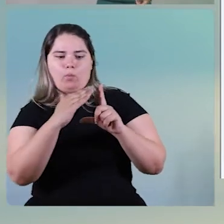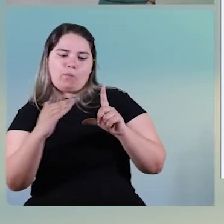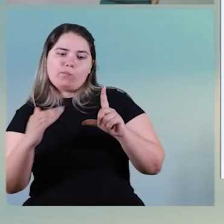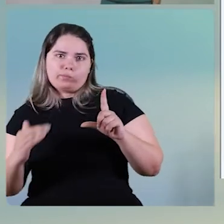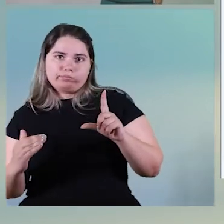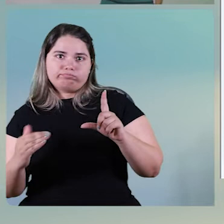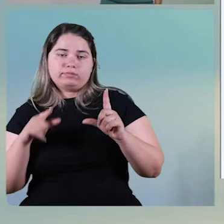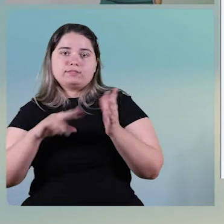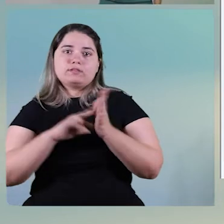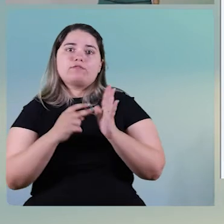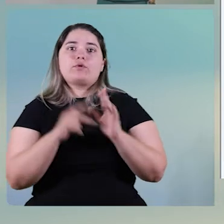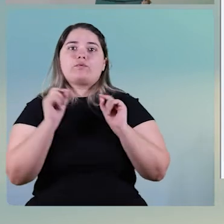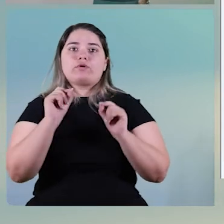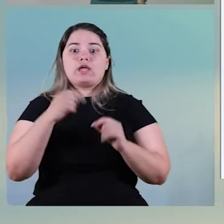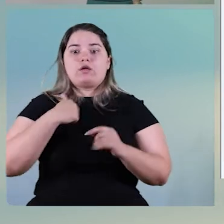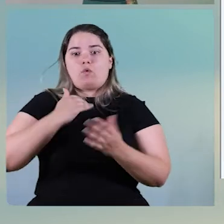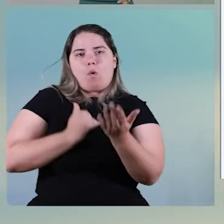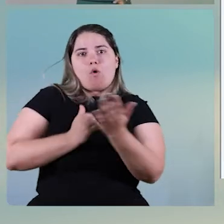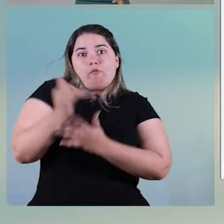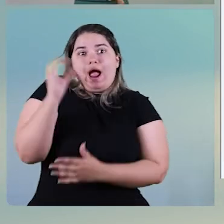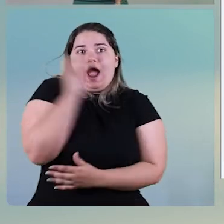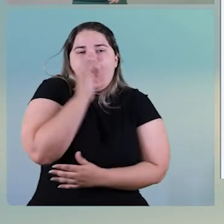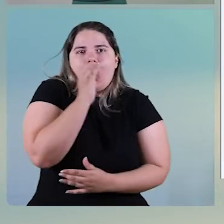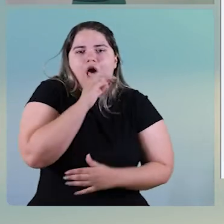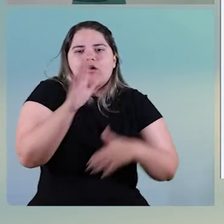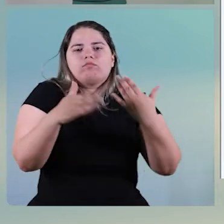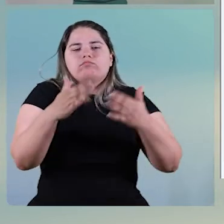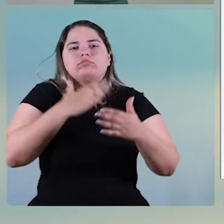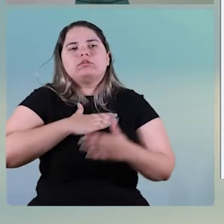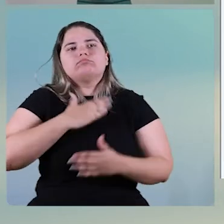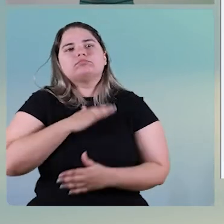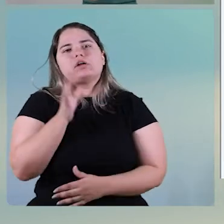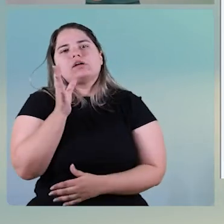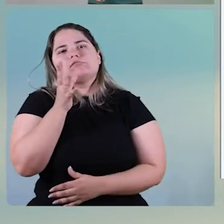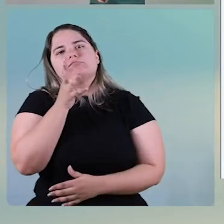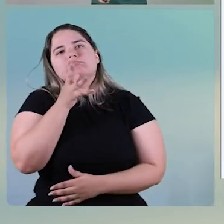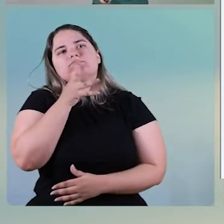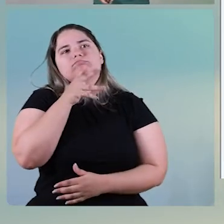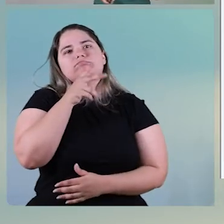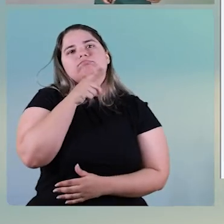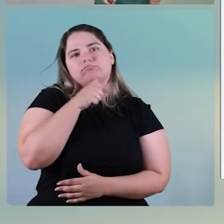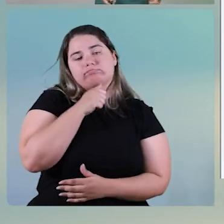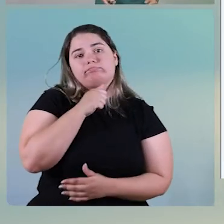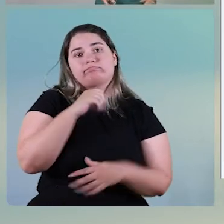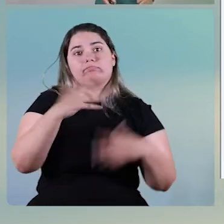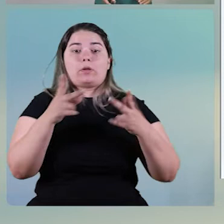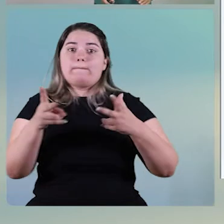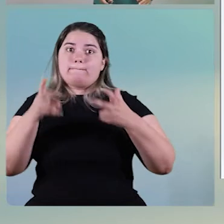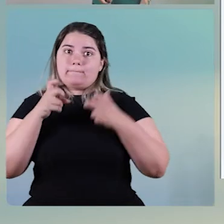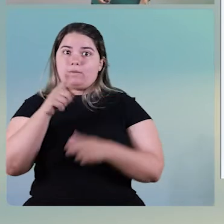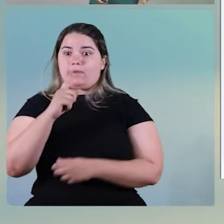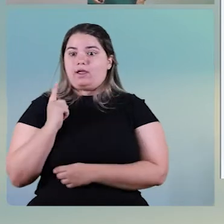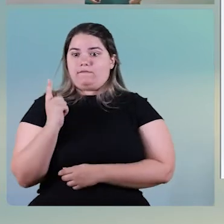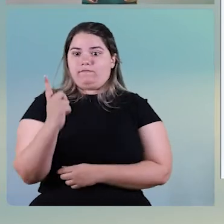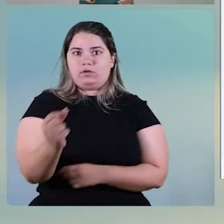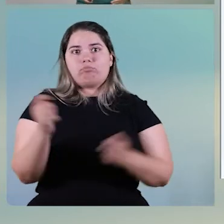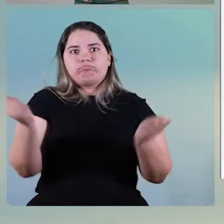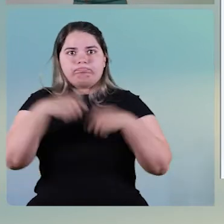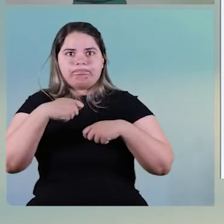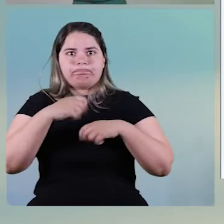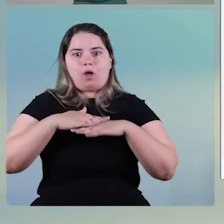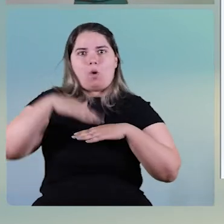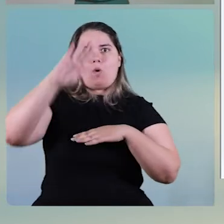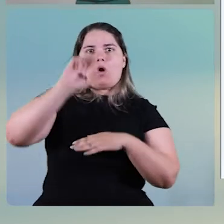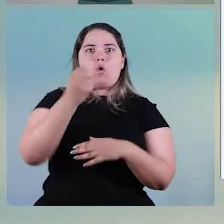da velocidade diminui no decorrer do tempo. Perceba que a velocidade pode aumentar, pode diminuir. O tempo não, né? O